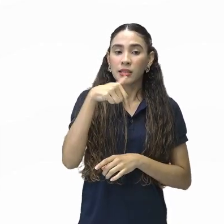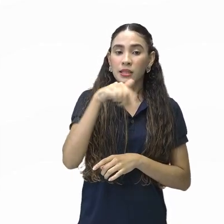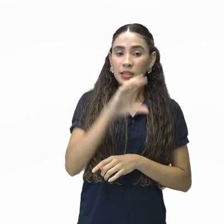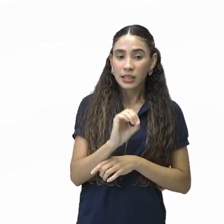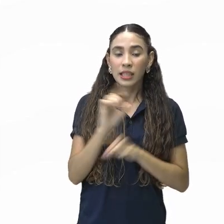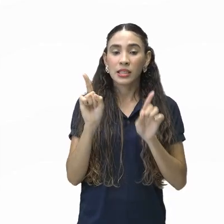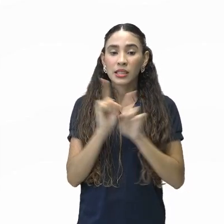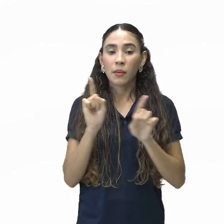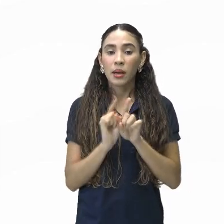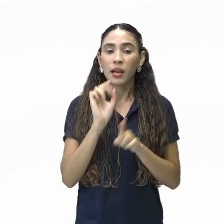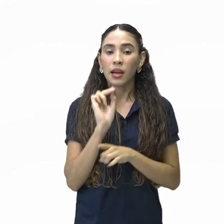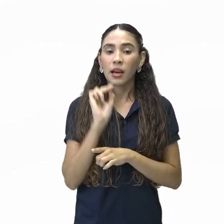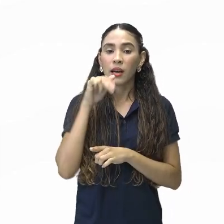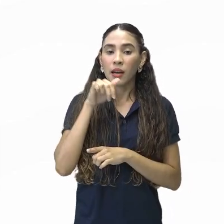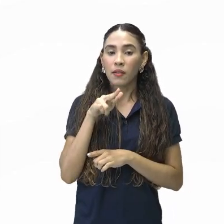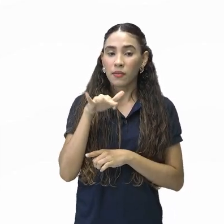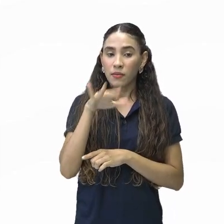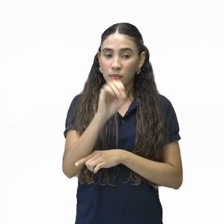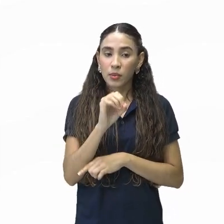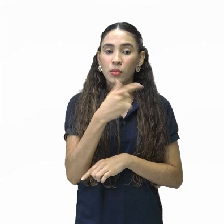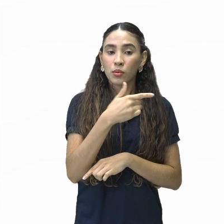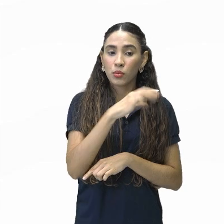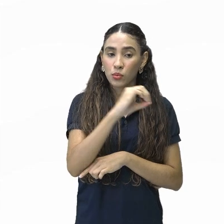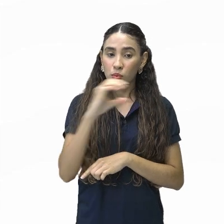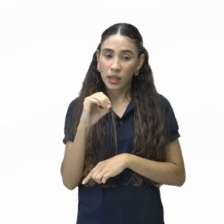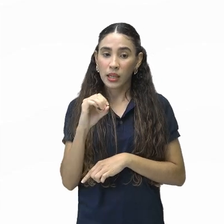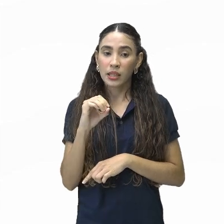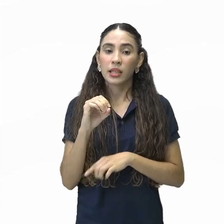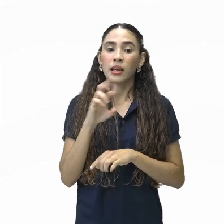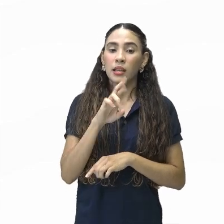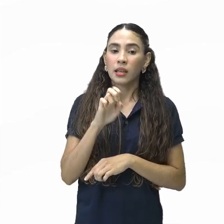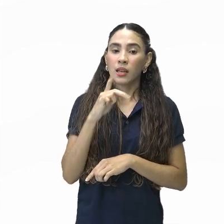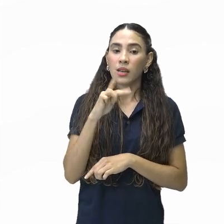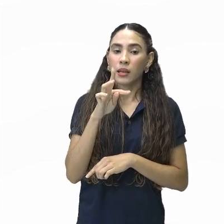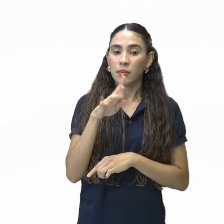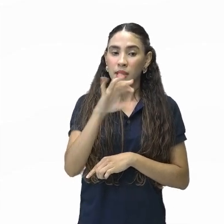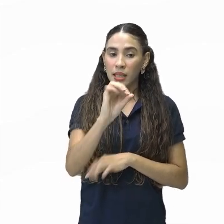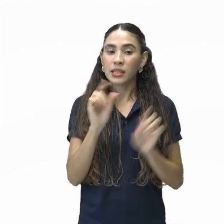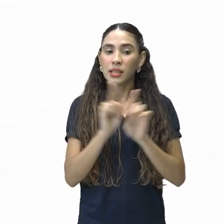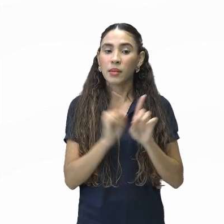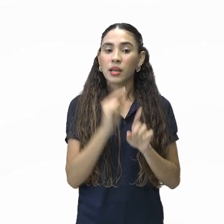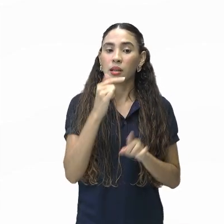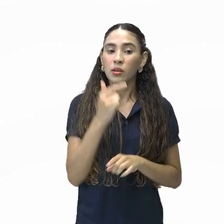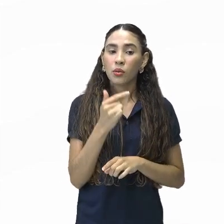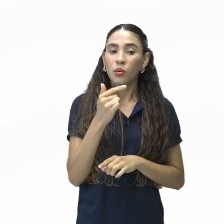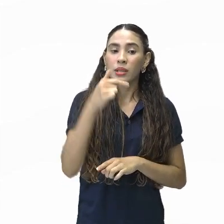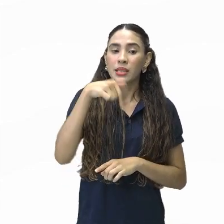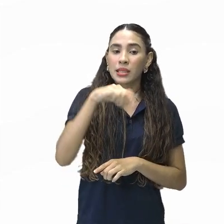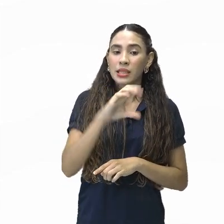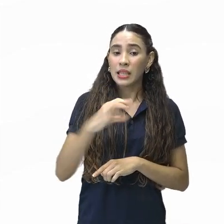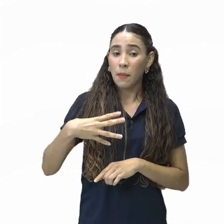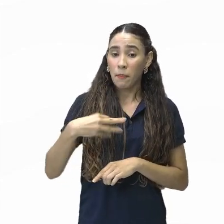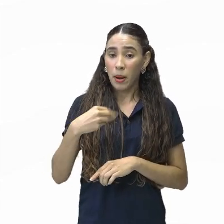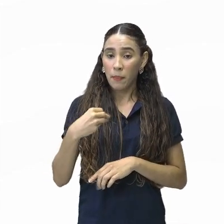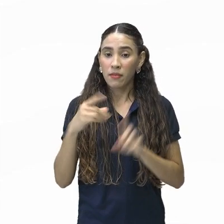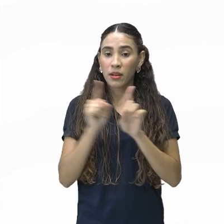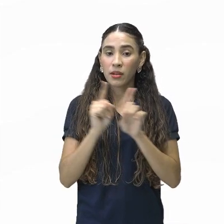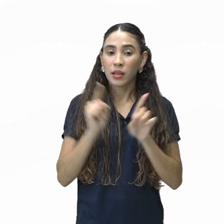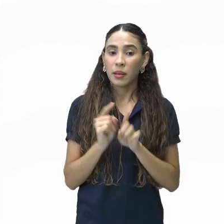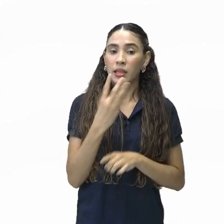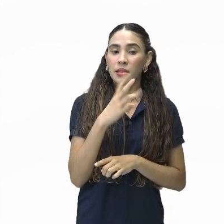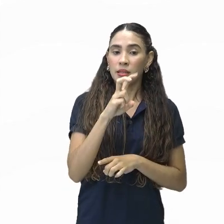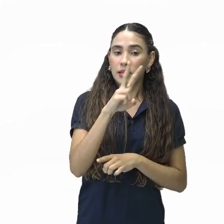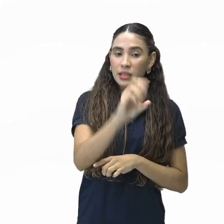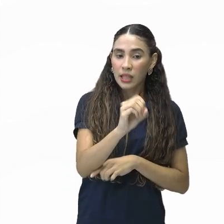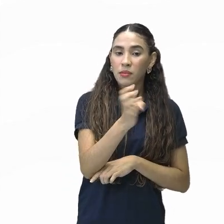de anfíbios, 200 espécies de répteis, 270 de mamíferos e 350 espécies